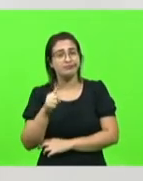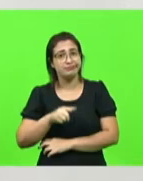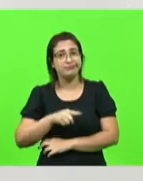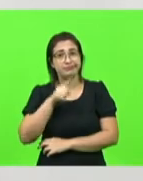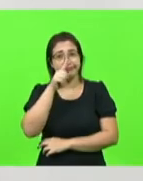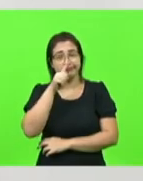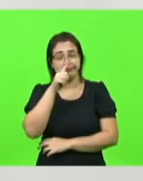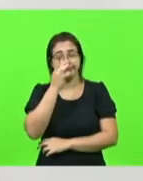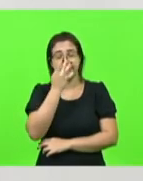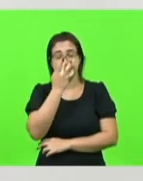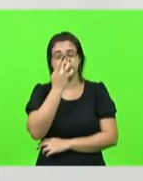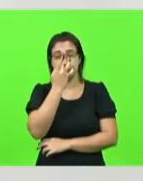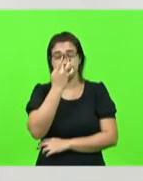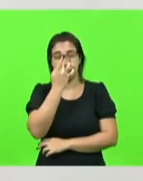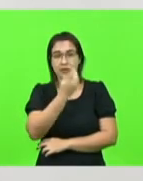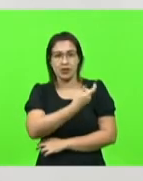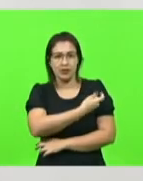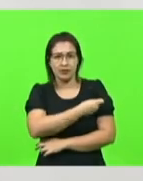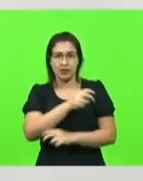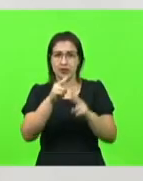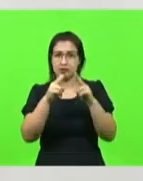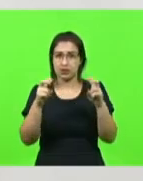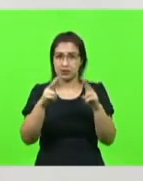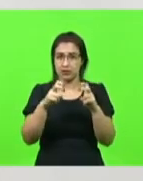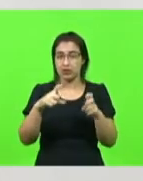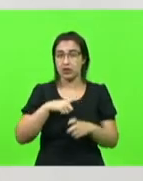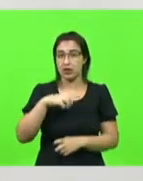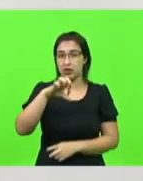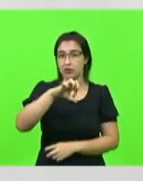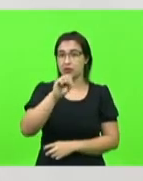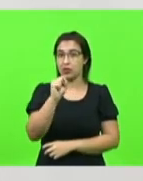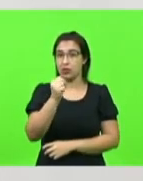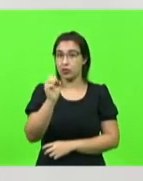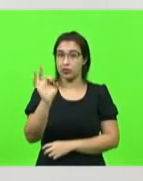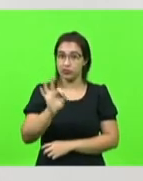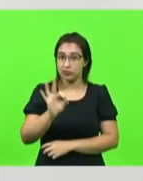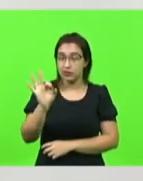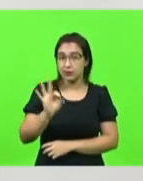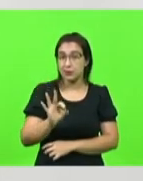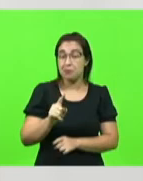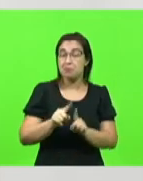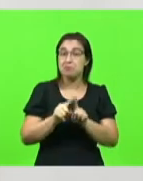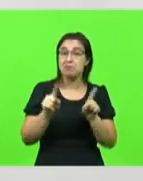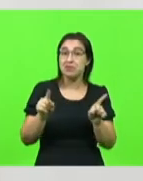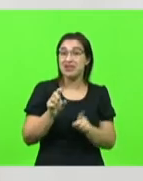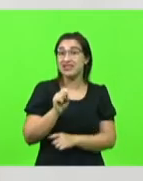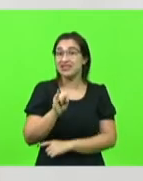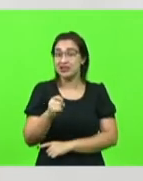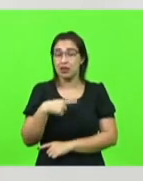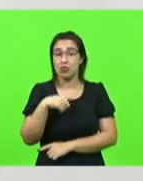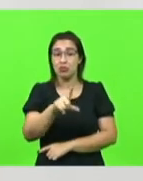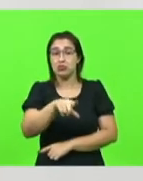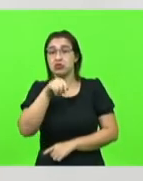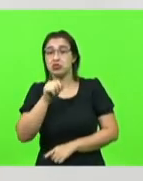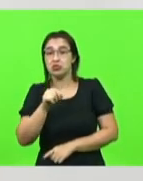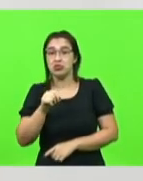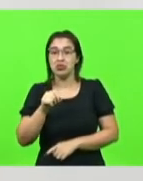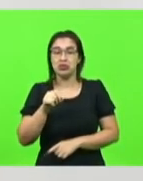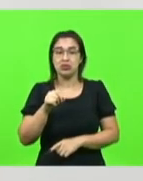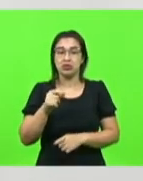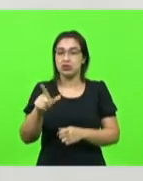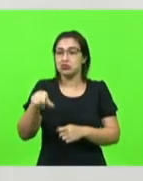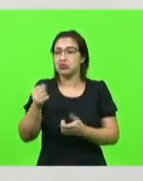é pela vacinação em Florianópolis, 98%. Mas se eu não posso mais escolher o que o governo bota dentro do meu